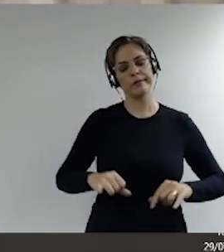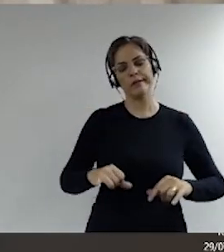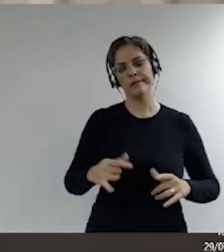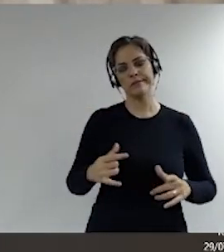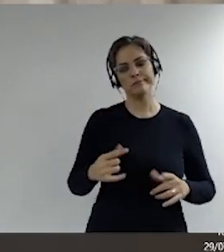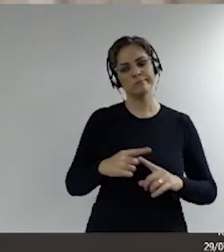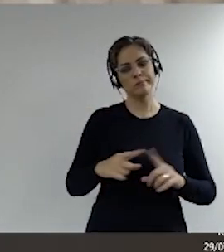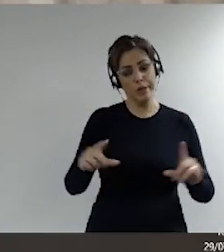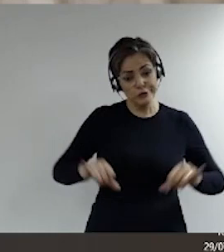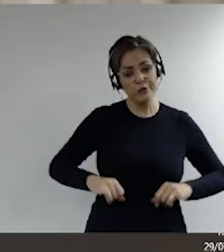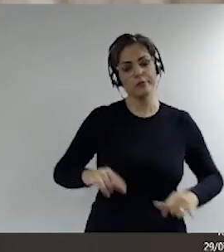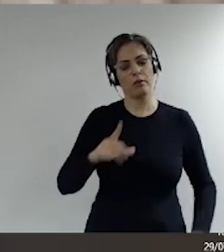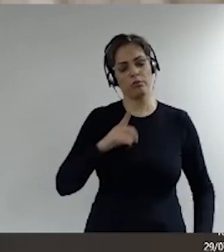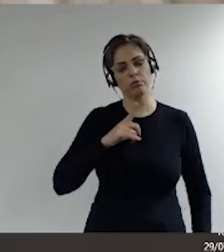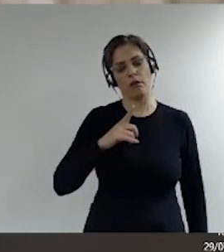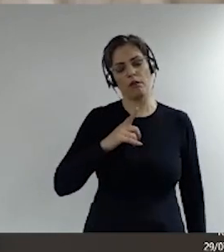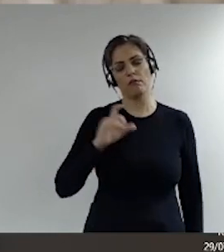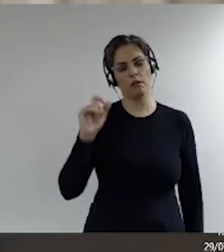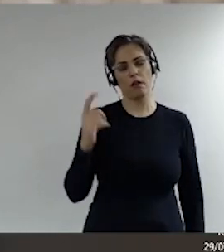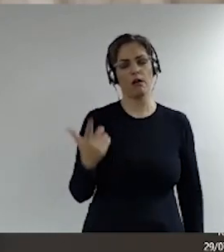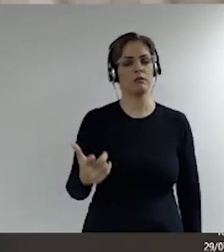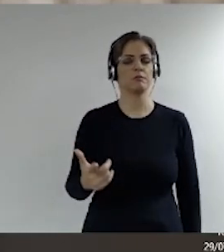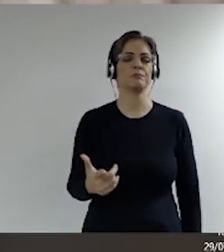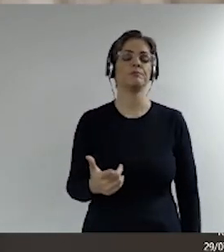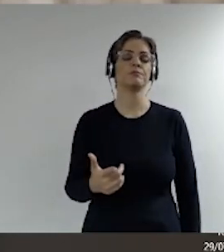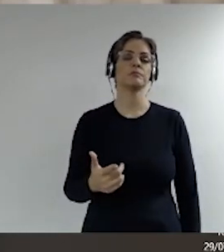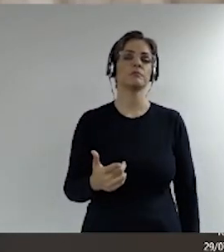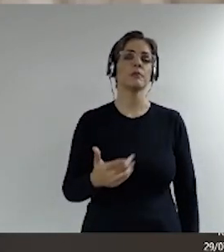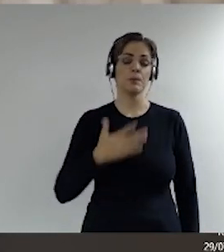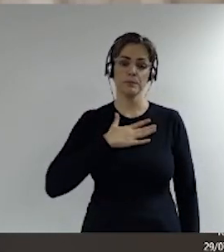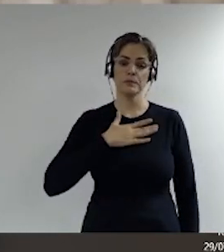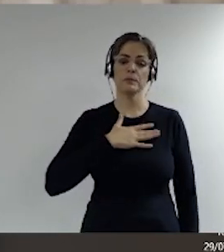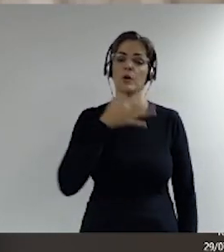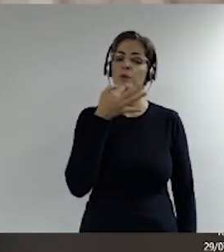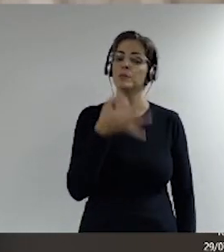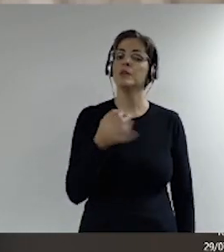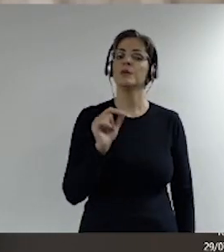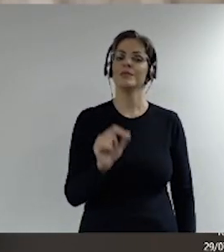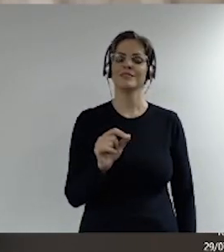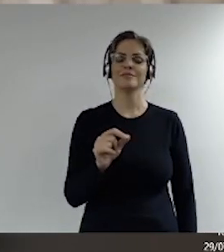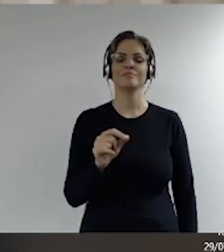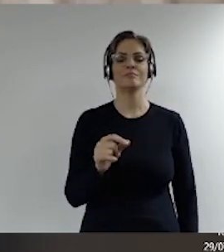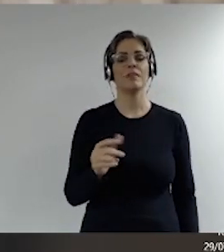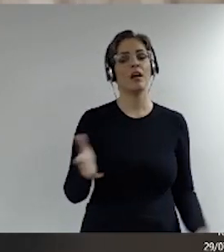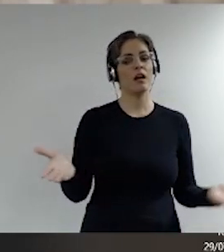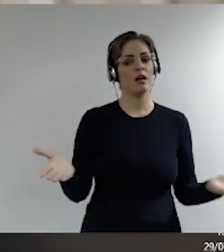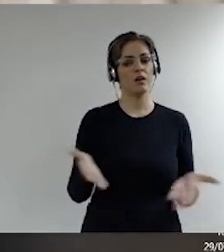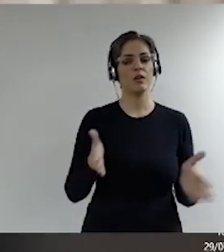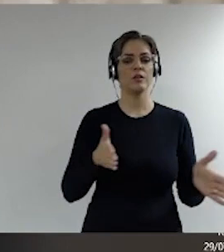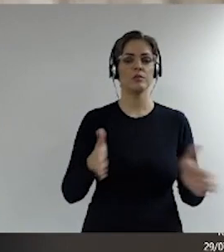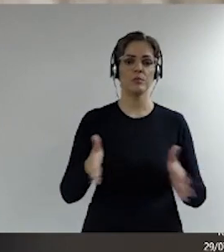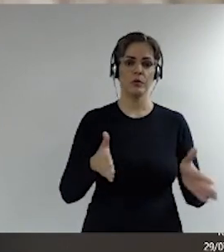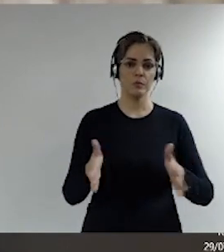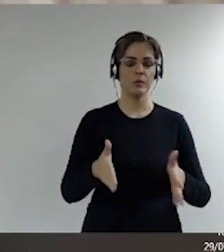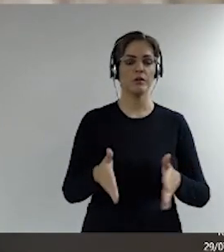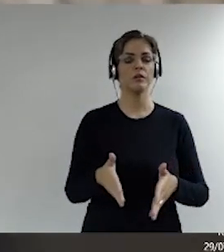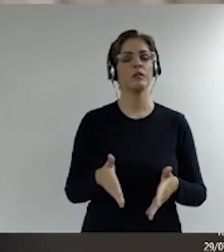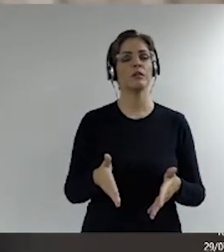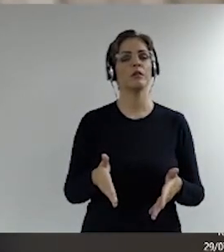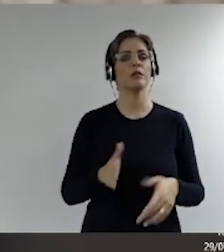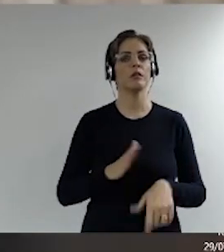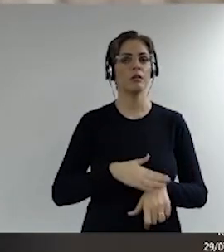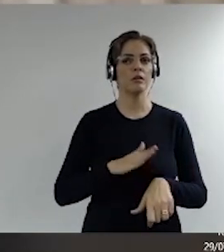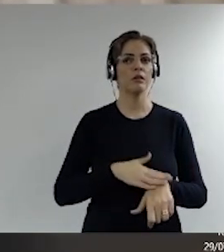sofrendo, mas a minha visão é que a advocacia, neste momento também, ela terá, as pessoas terão, a jovem advocacia, quem quer que